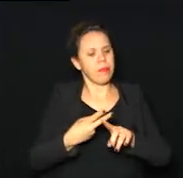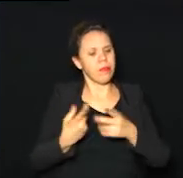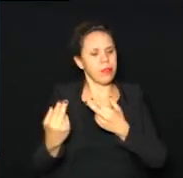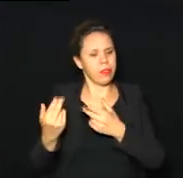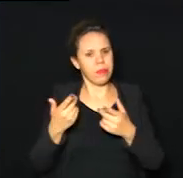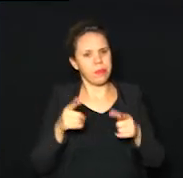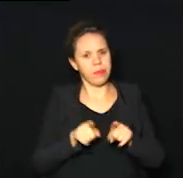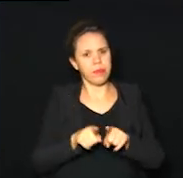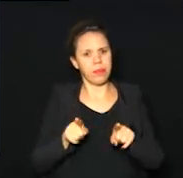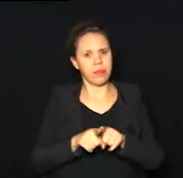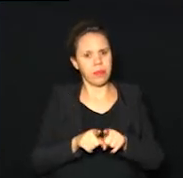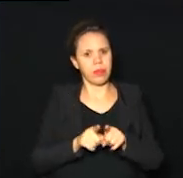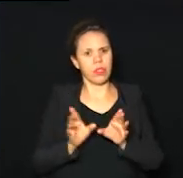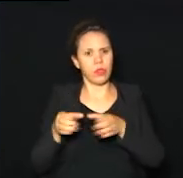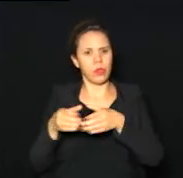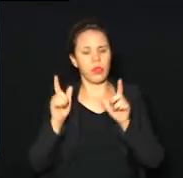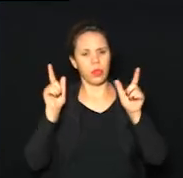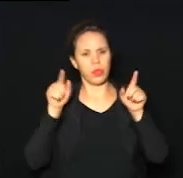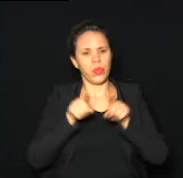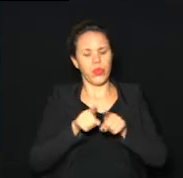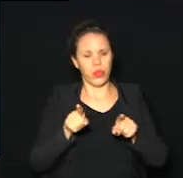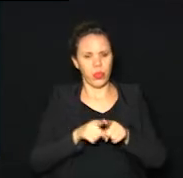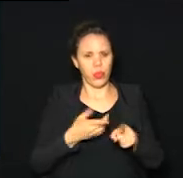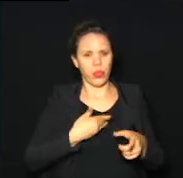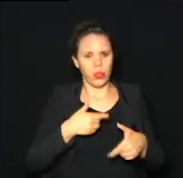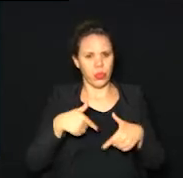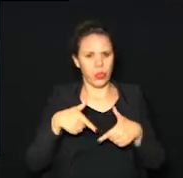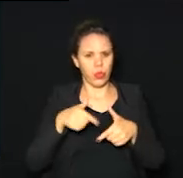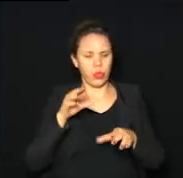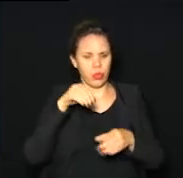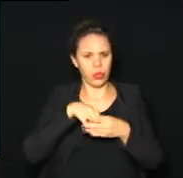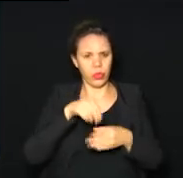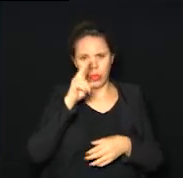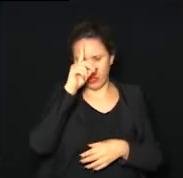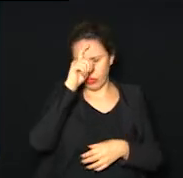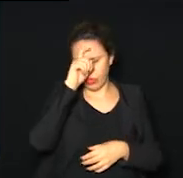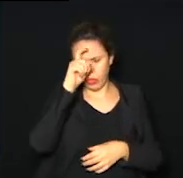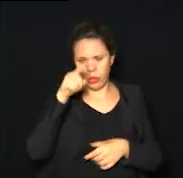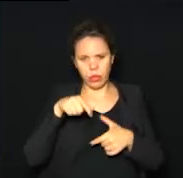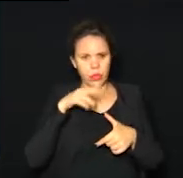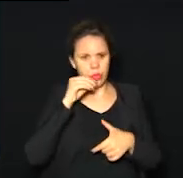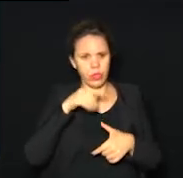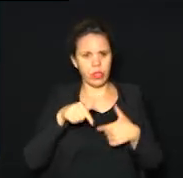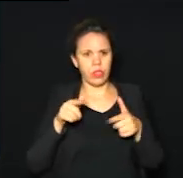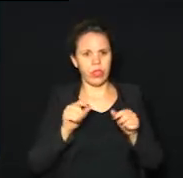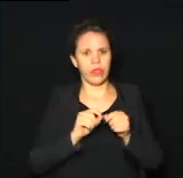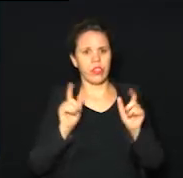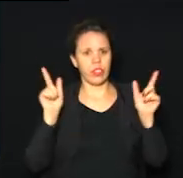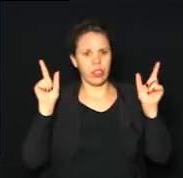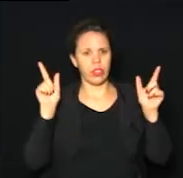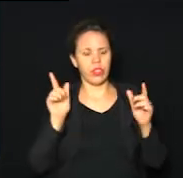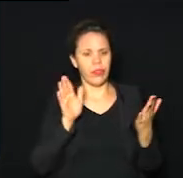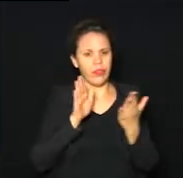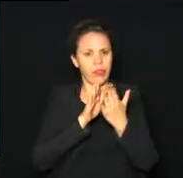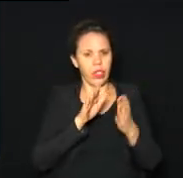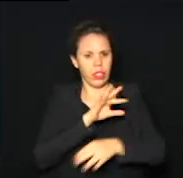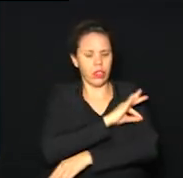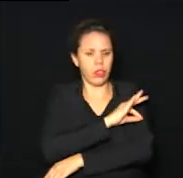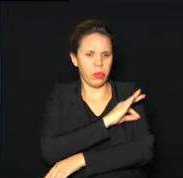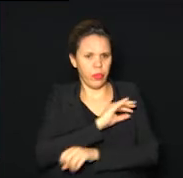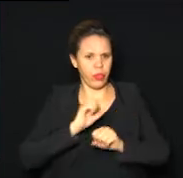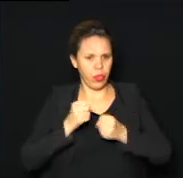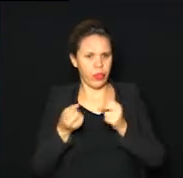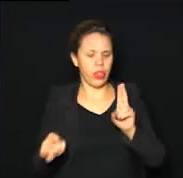Clínicas, pelas companheiras que atuam no hospital, como os trabalhadores que fizeram um ato na porta da prefeitura defendendo o SUS, como